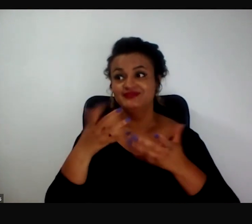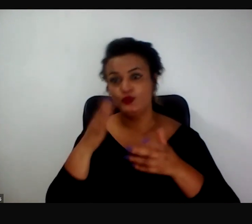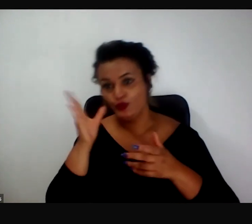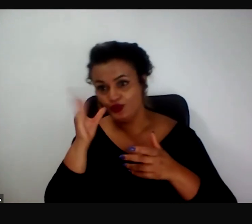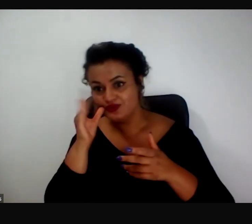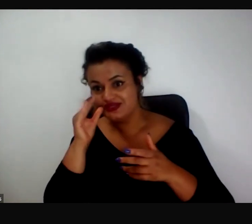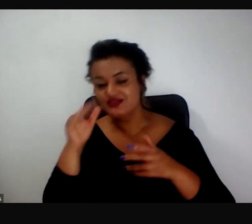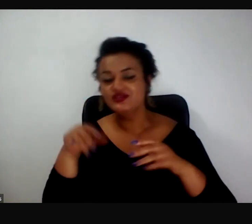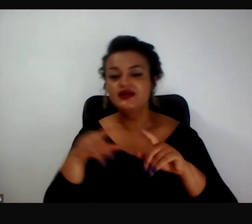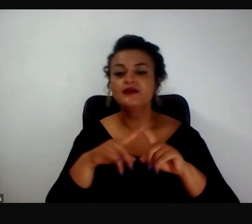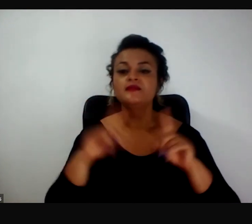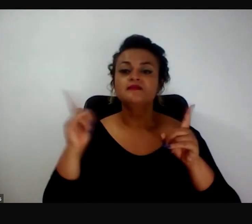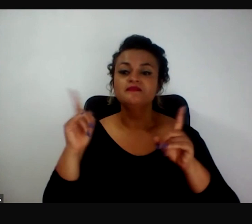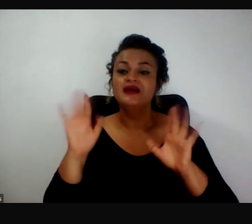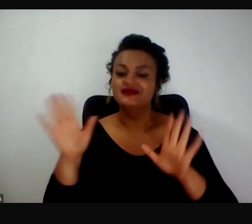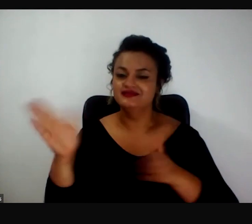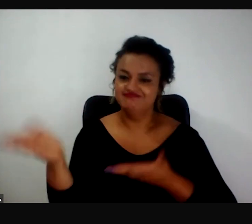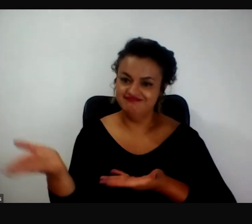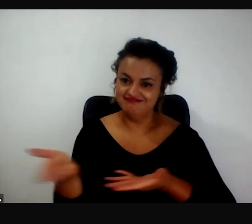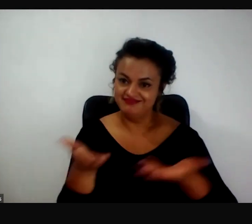ser gentil